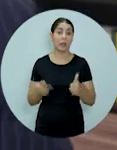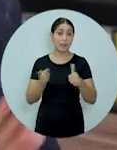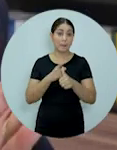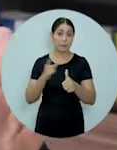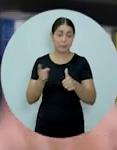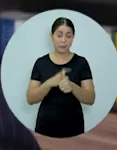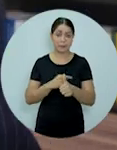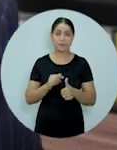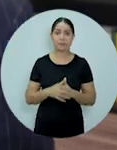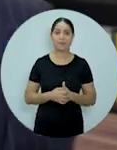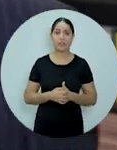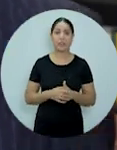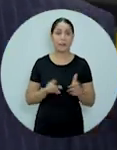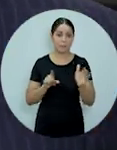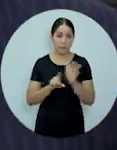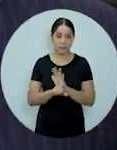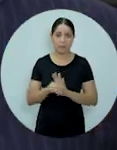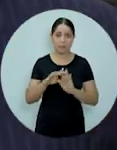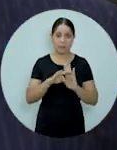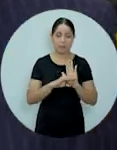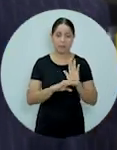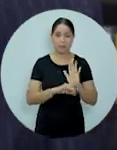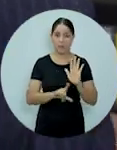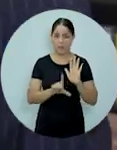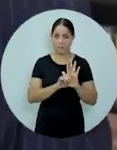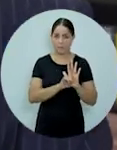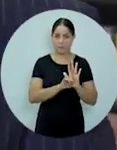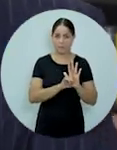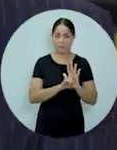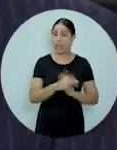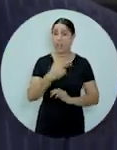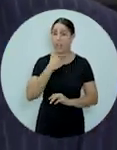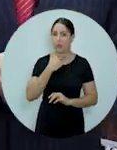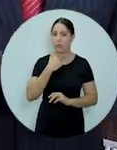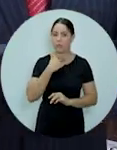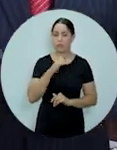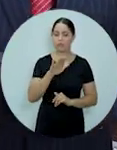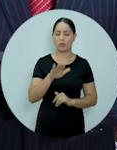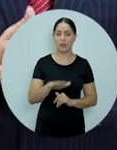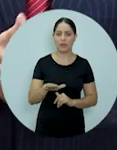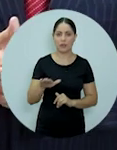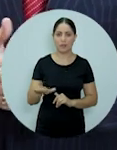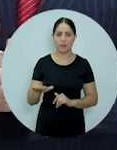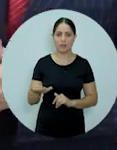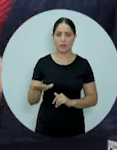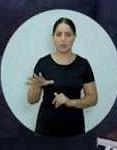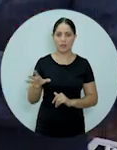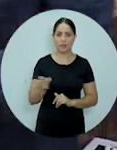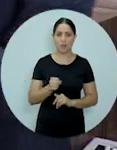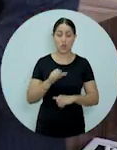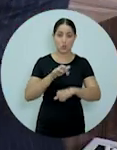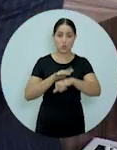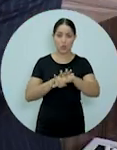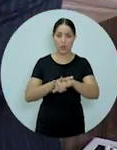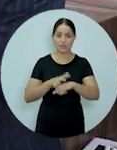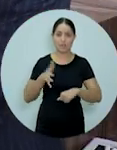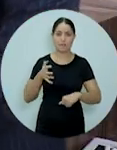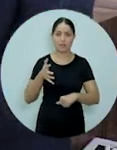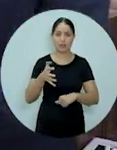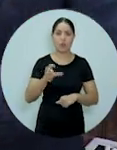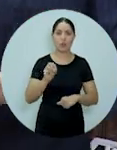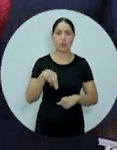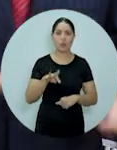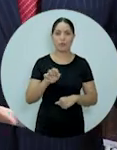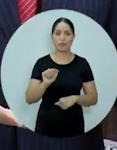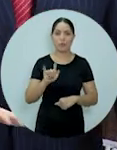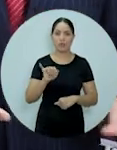Rafael, tem que ter um perfil previsto lá em lei. Eu não posso pegar uma pessoa que quer adotar e tem uma doença